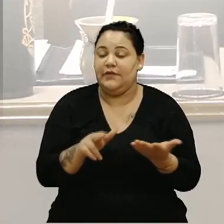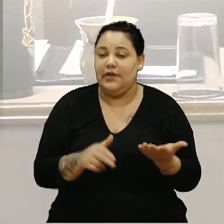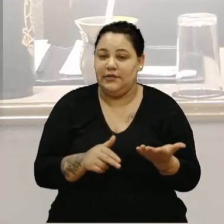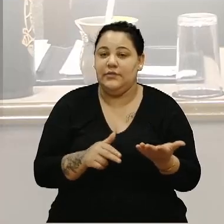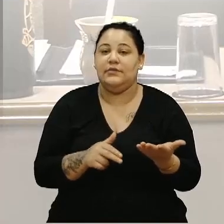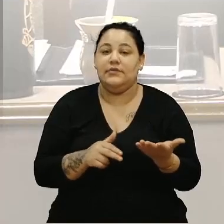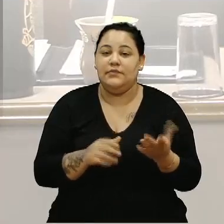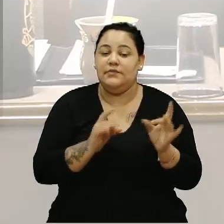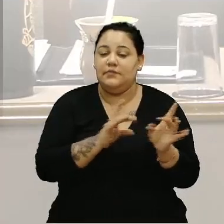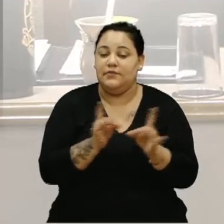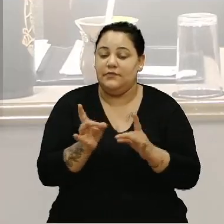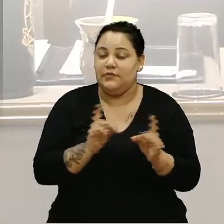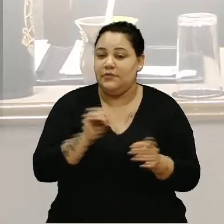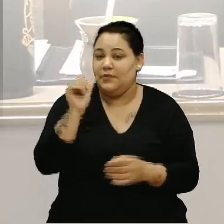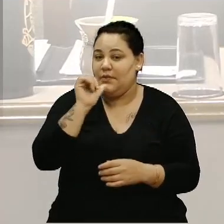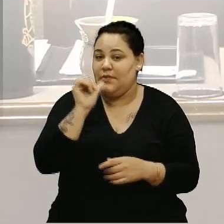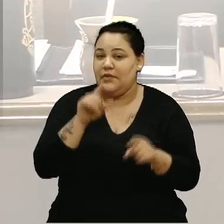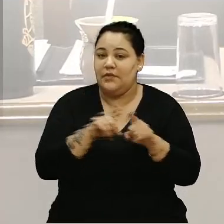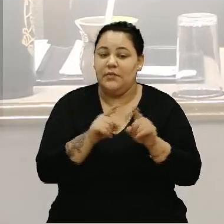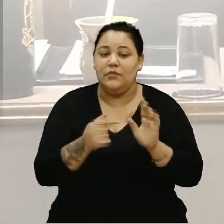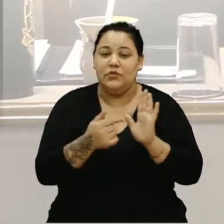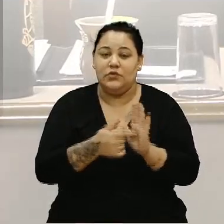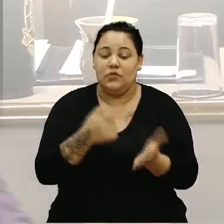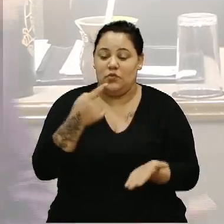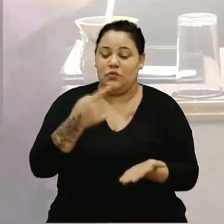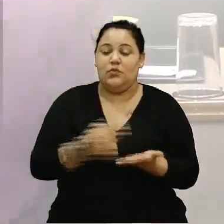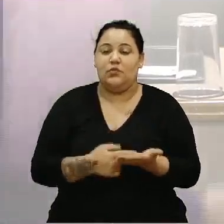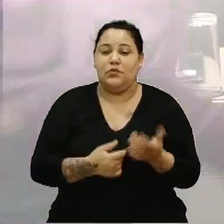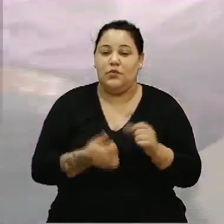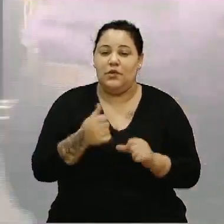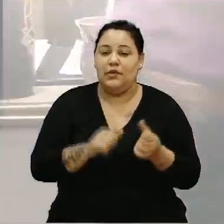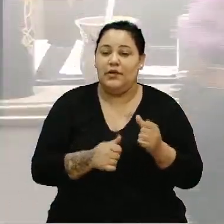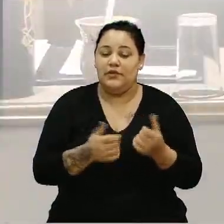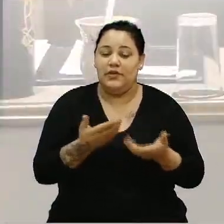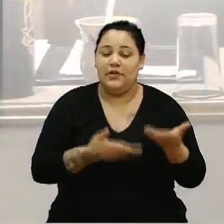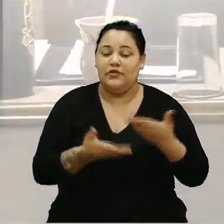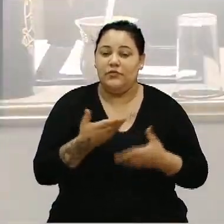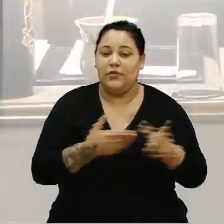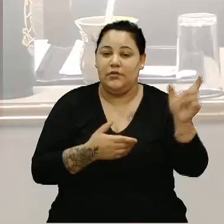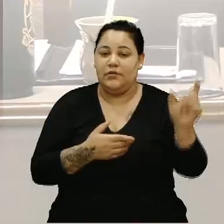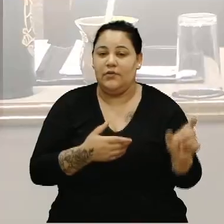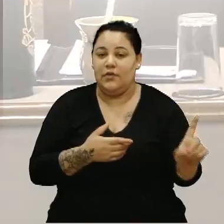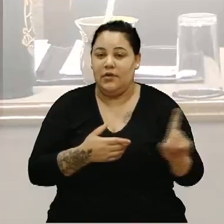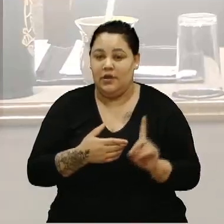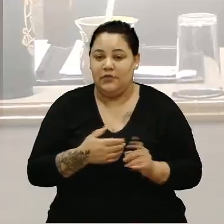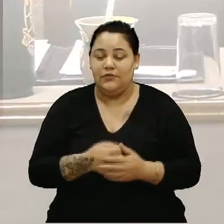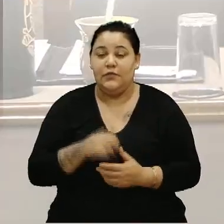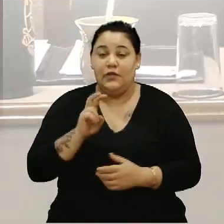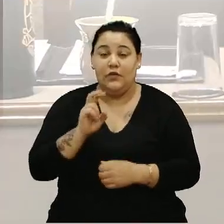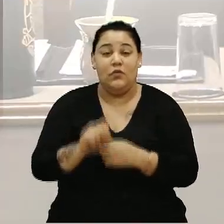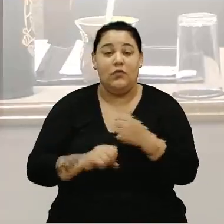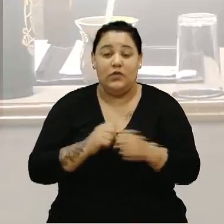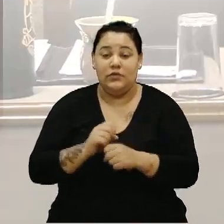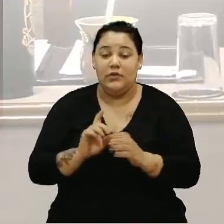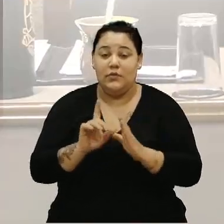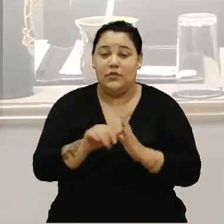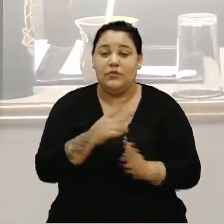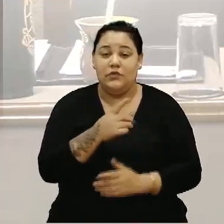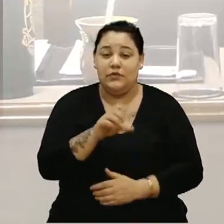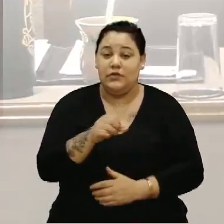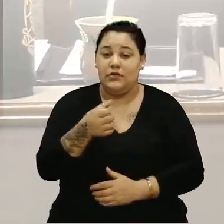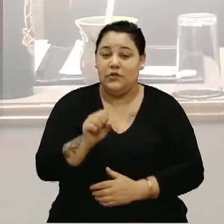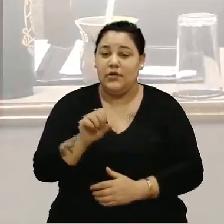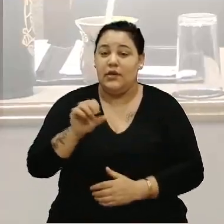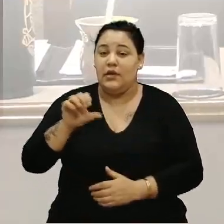e destacando-se pelo compromisso com a qualidade e o atendimento ao cliente. 5 anos depois, em